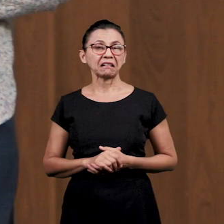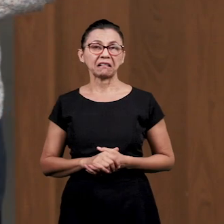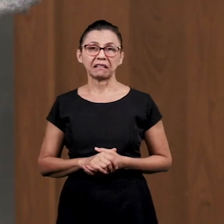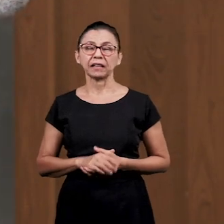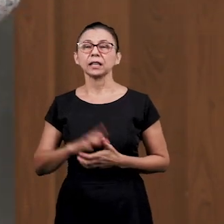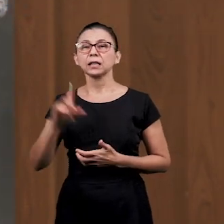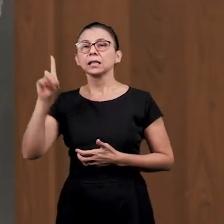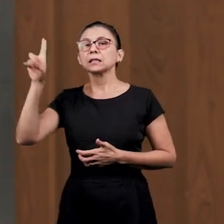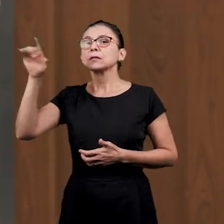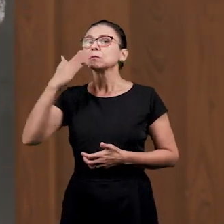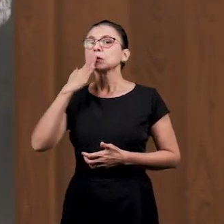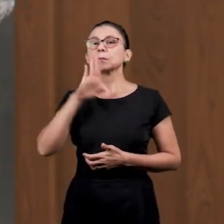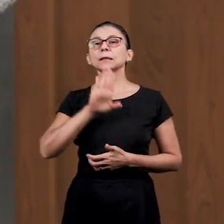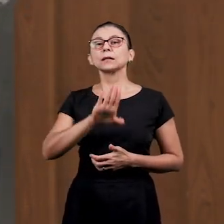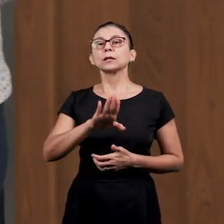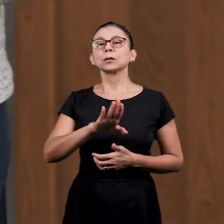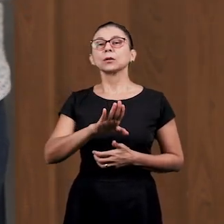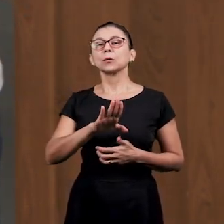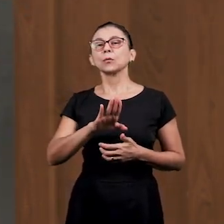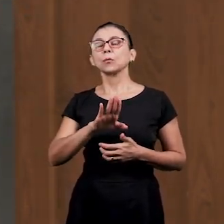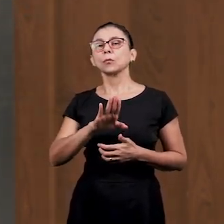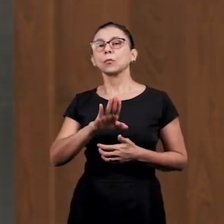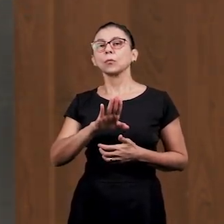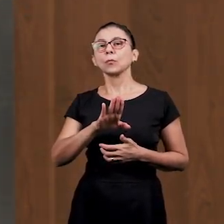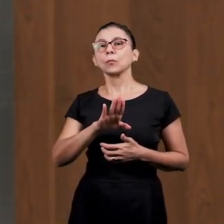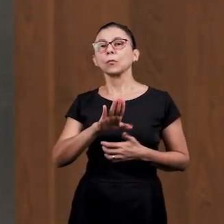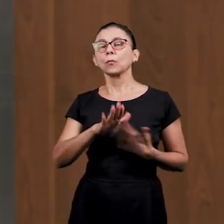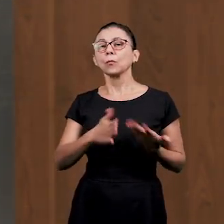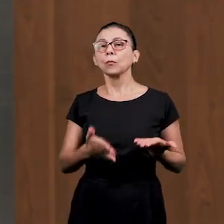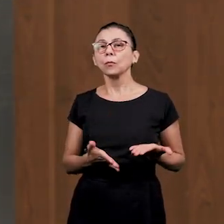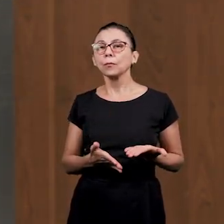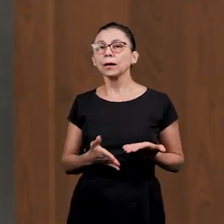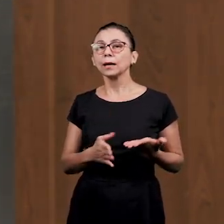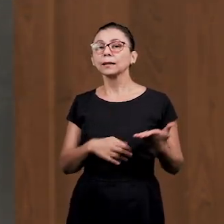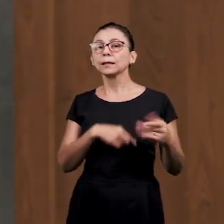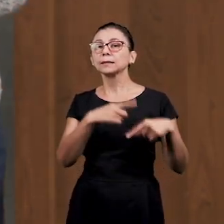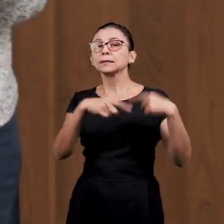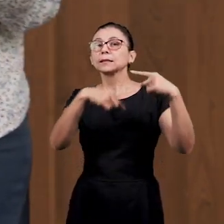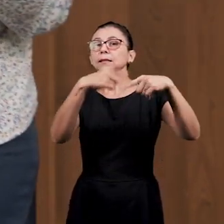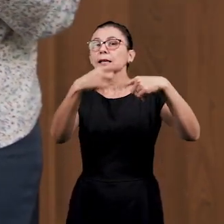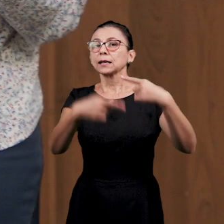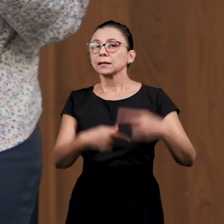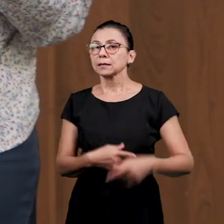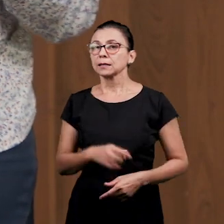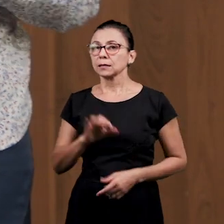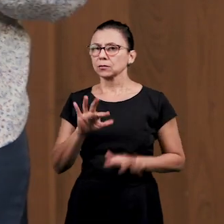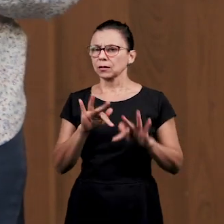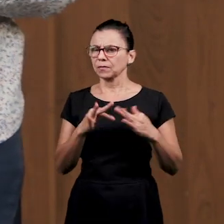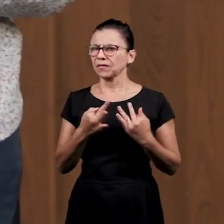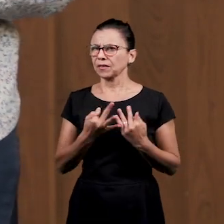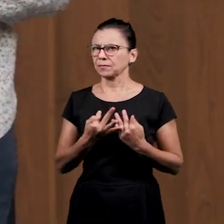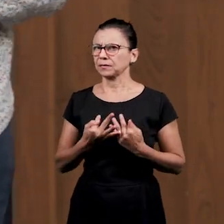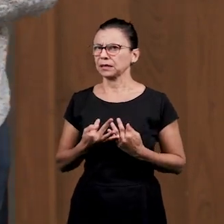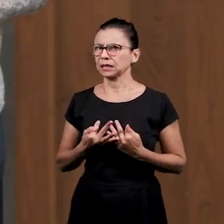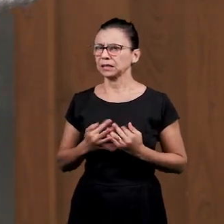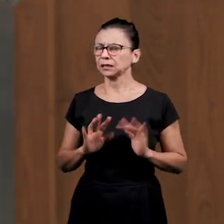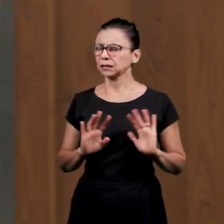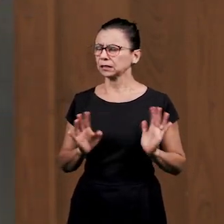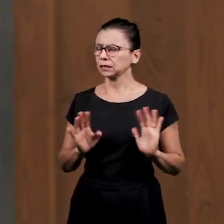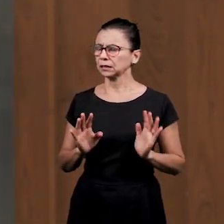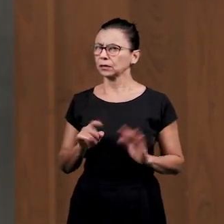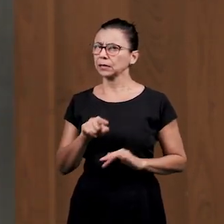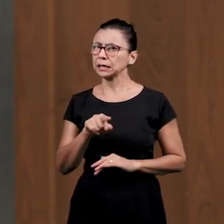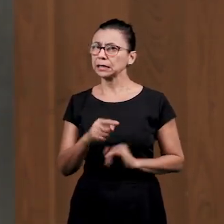uma descendência. Mas não era uma simples família. Deus estava prometendo a Abraão que